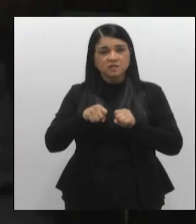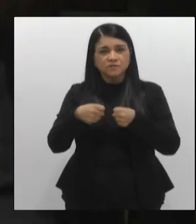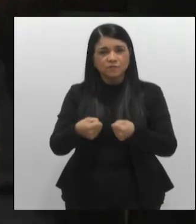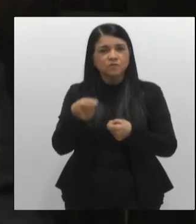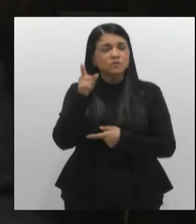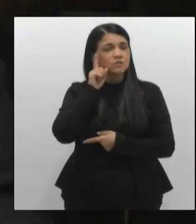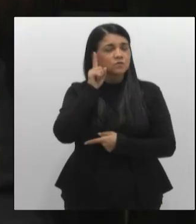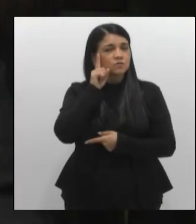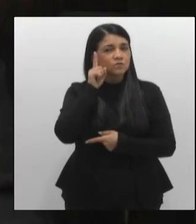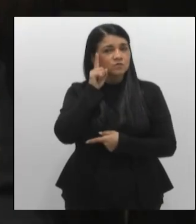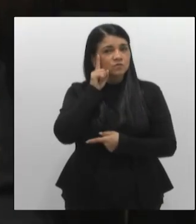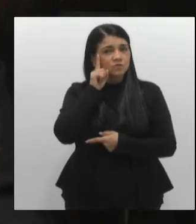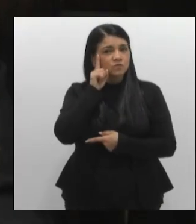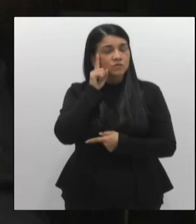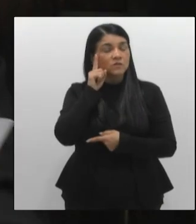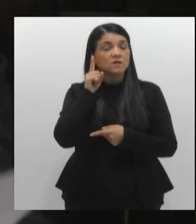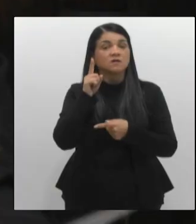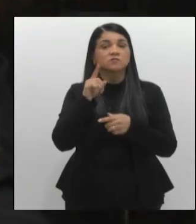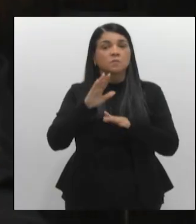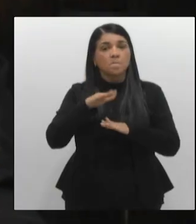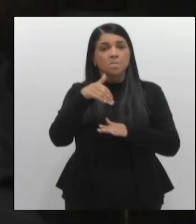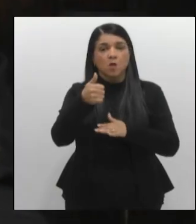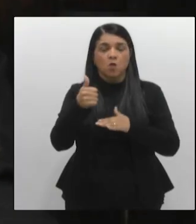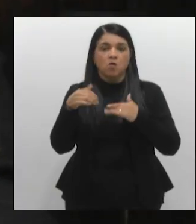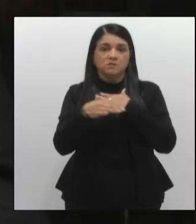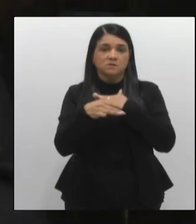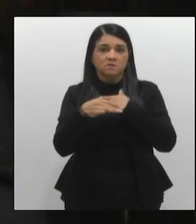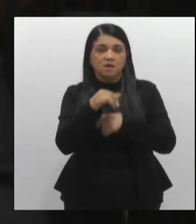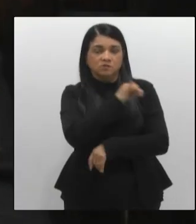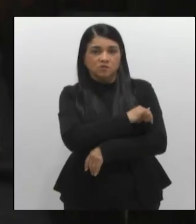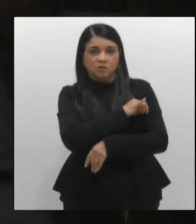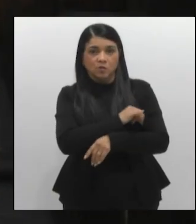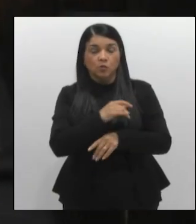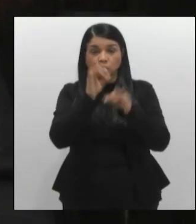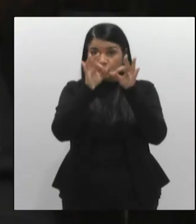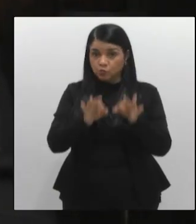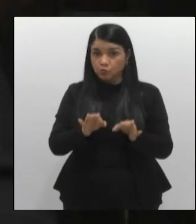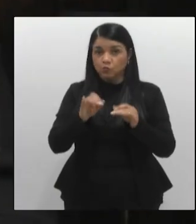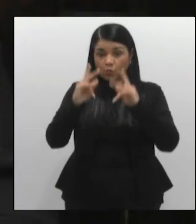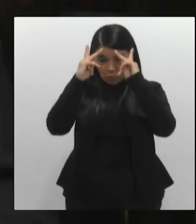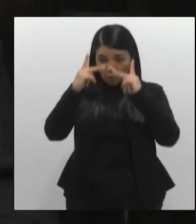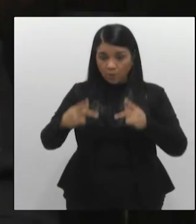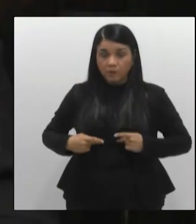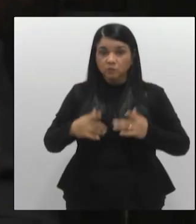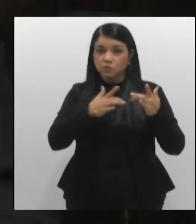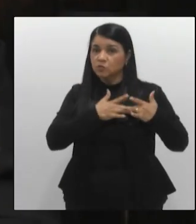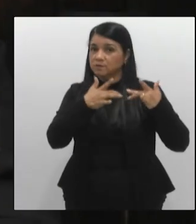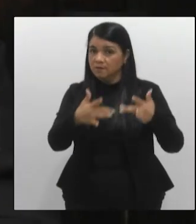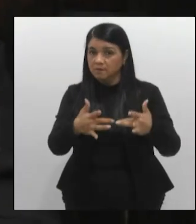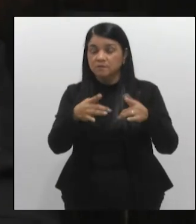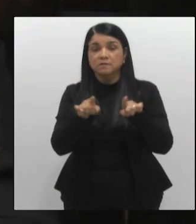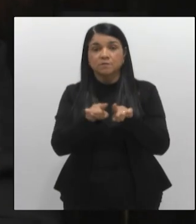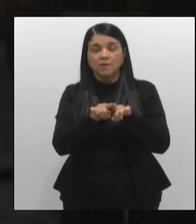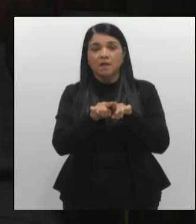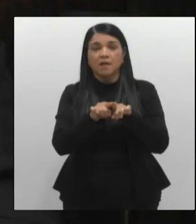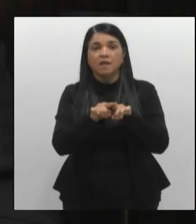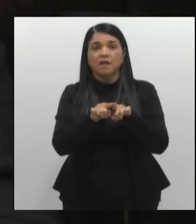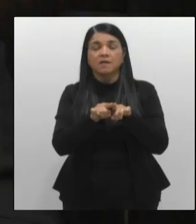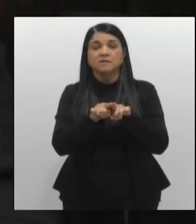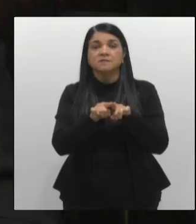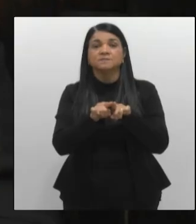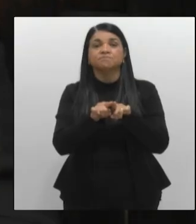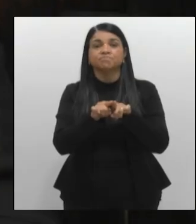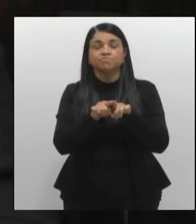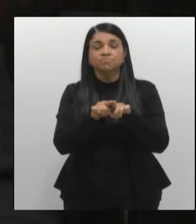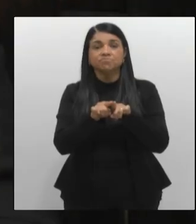cotidiano de construir um Rio mais justo, humano e solidário, que tenha sempre nos braços